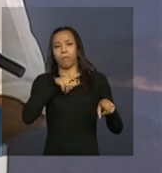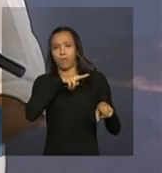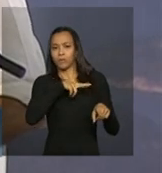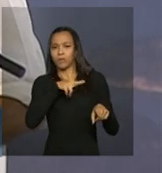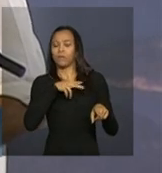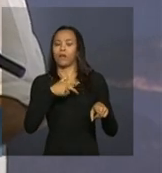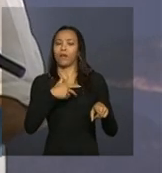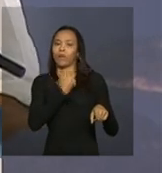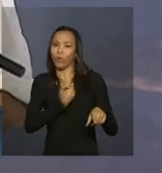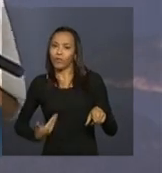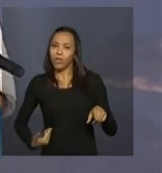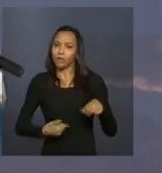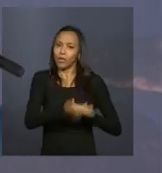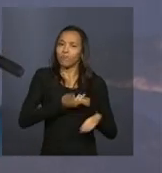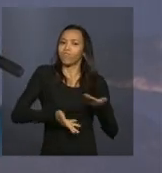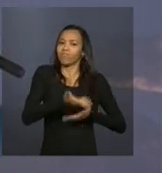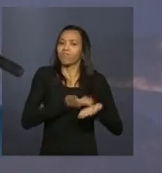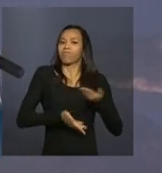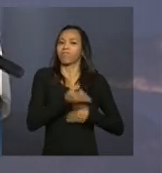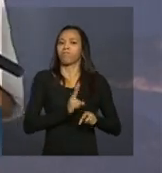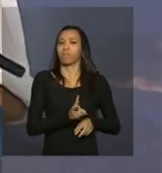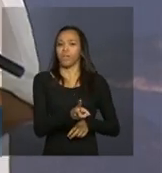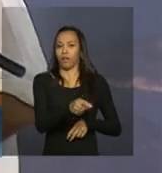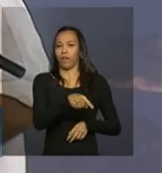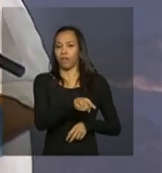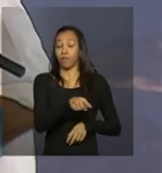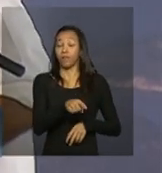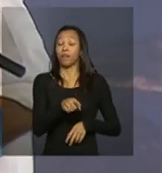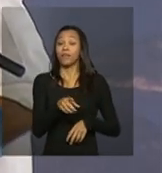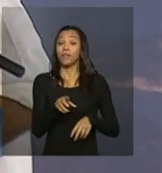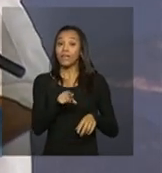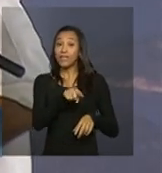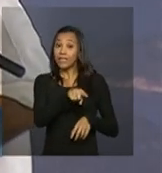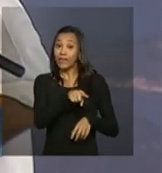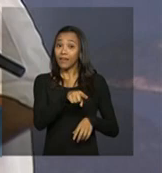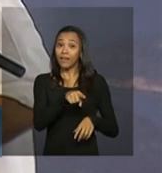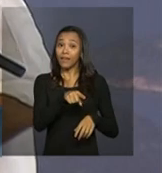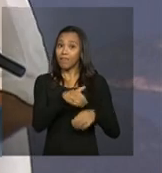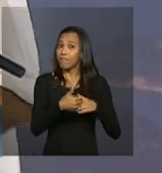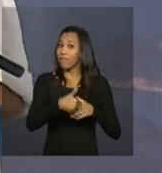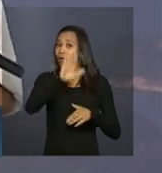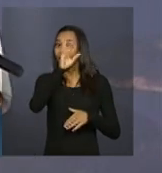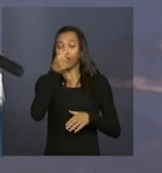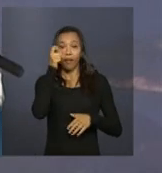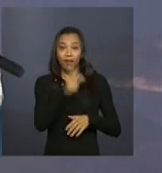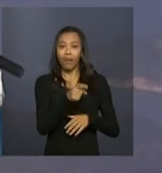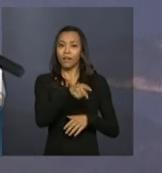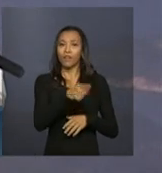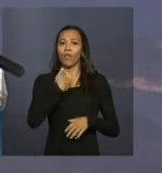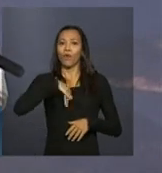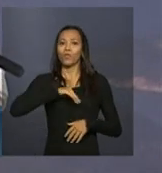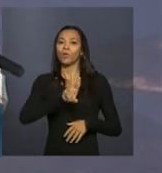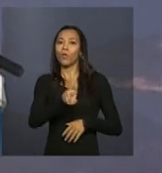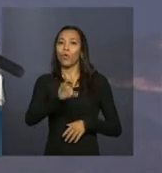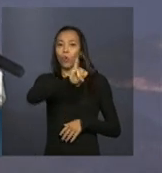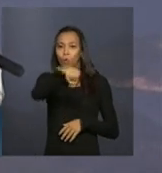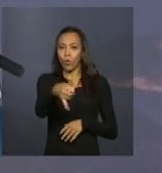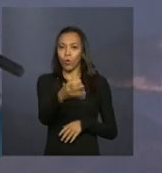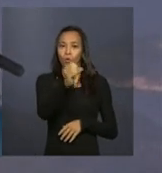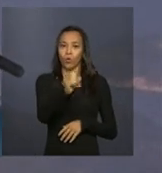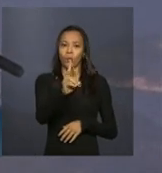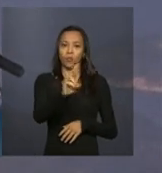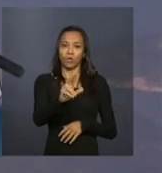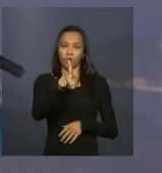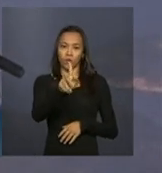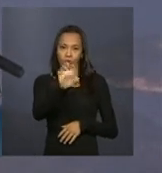ele é um quadro histórico do Partido dos Trabalhadores, é o mais privatizante do governo, isso que é o mais incrível. Nosso querido Jorge Arraes aqui presente,